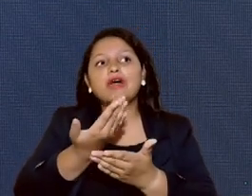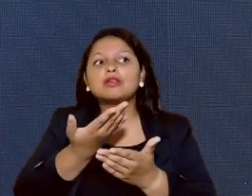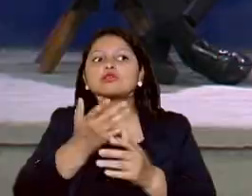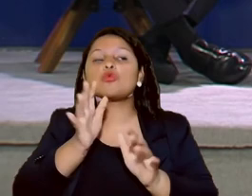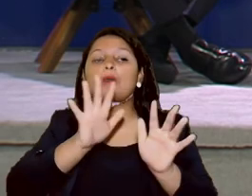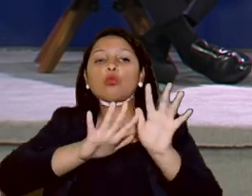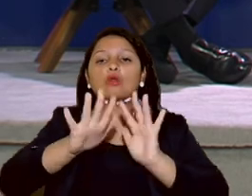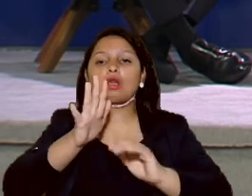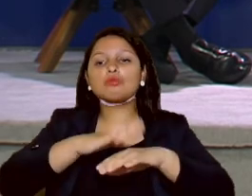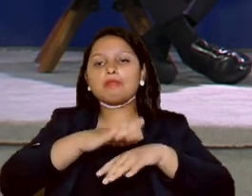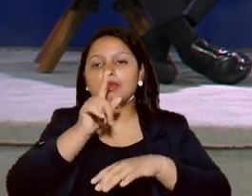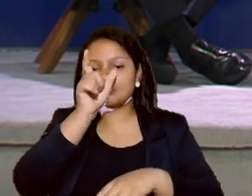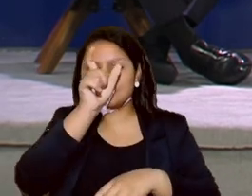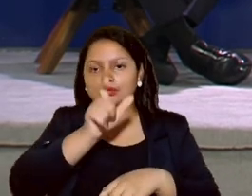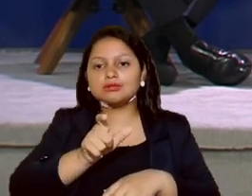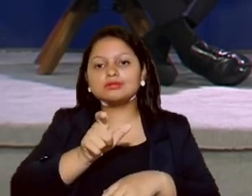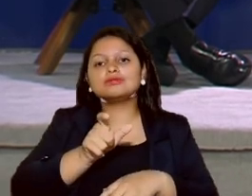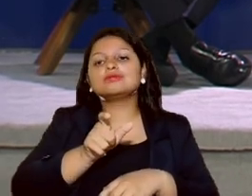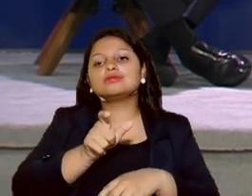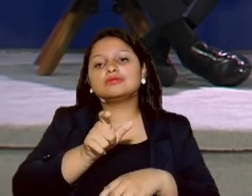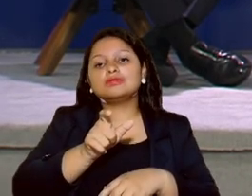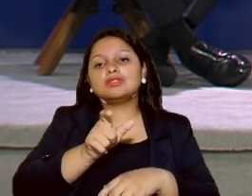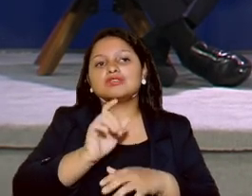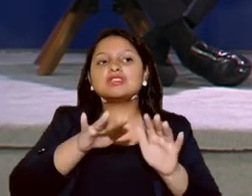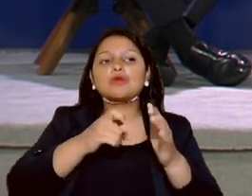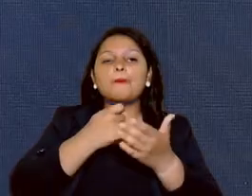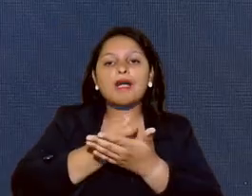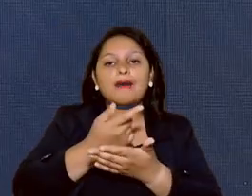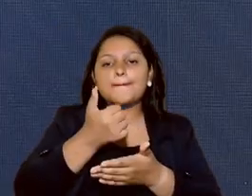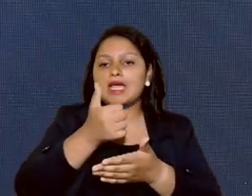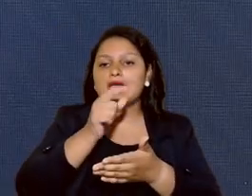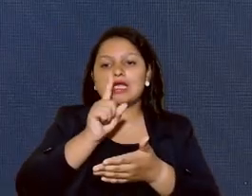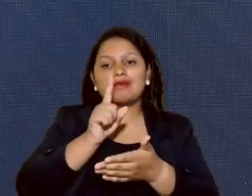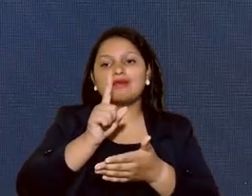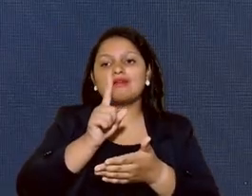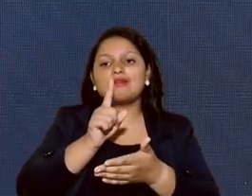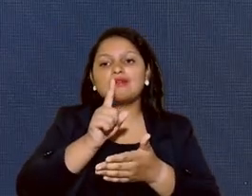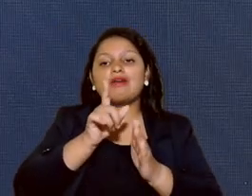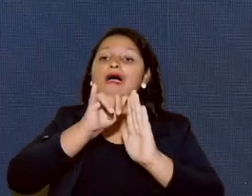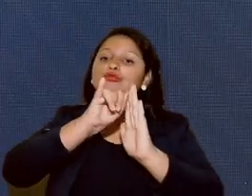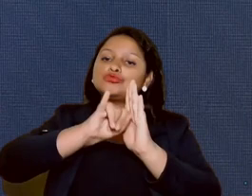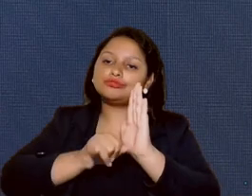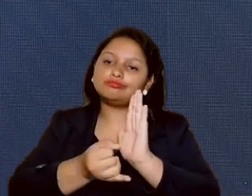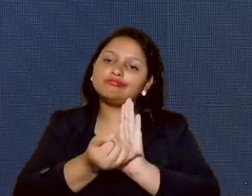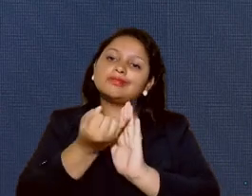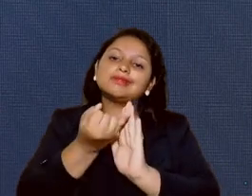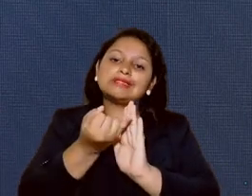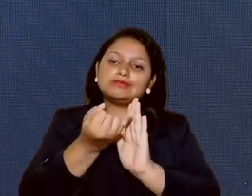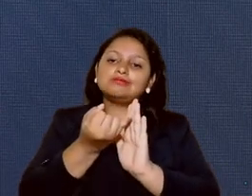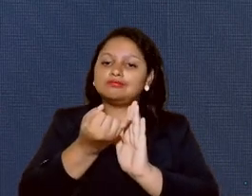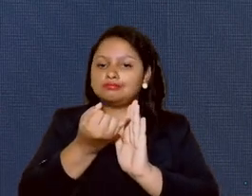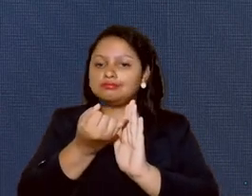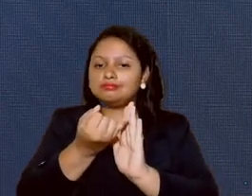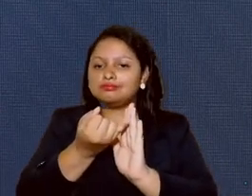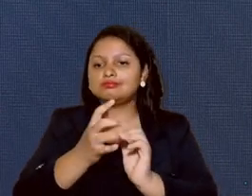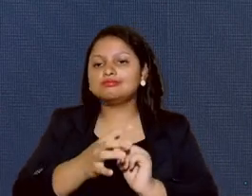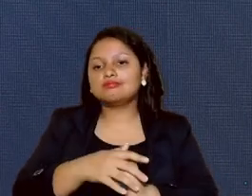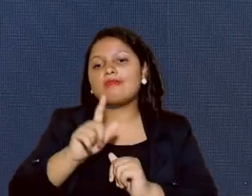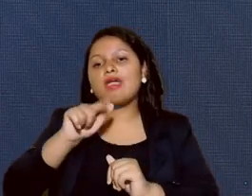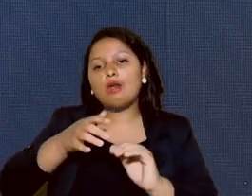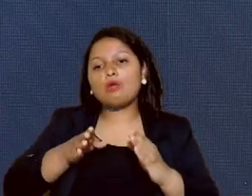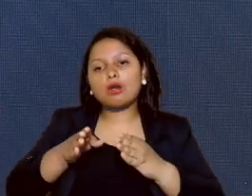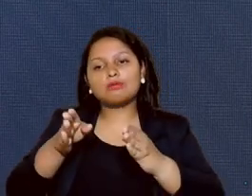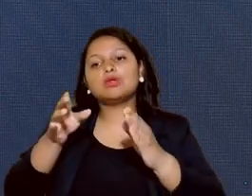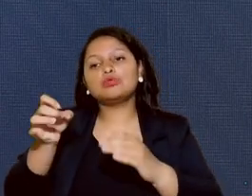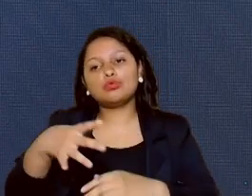com uma companhia que tiver um Talvez um perfil de pagamento pior nível de informações pior então eu não tenho dúvida que esse é um caminho de novo que não